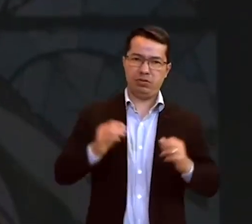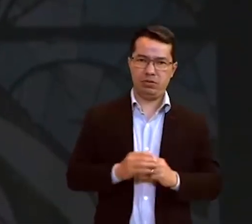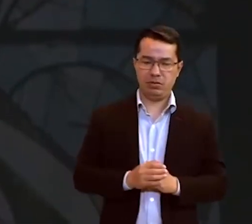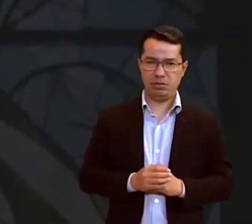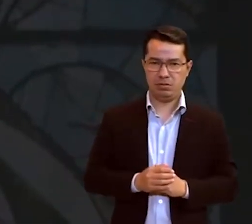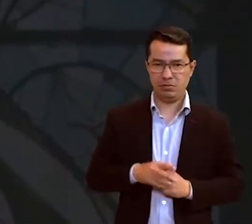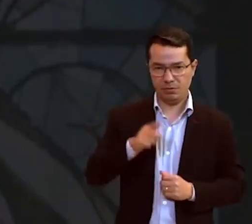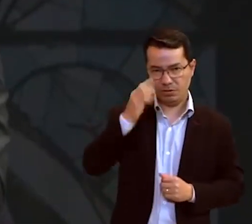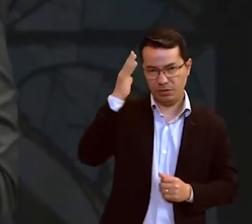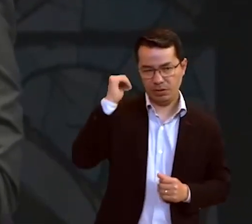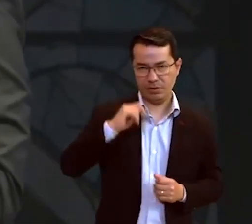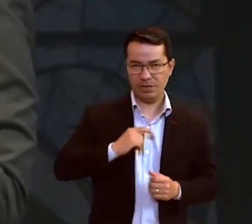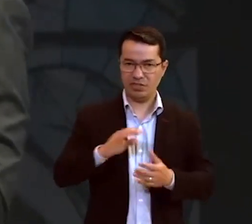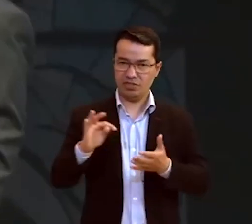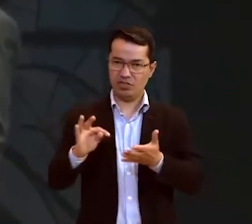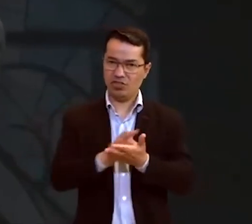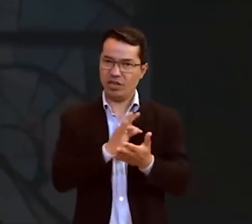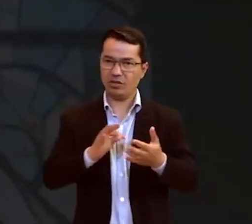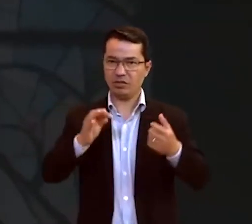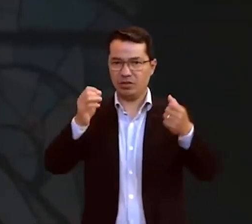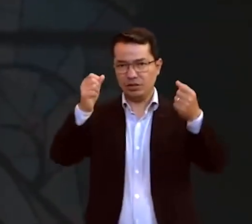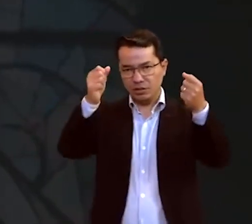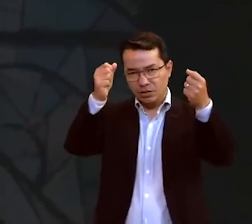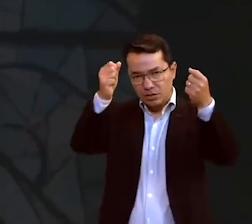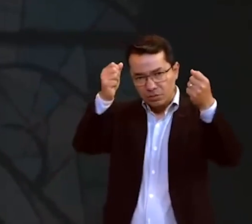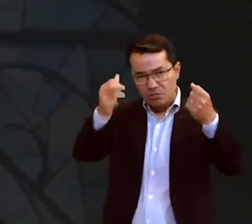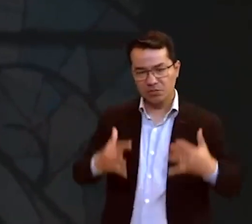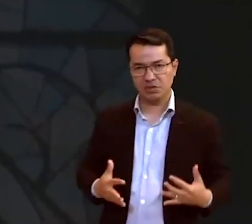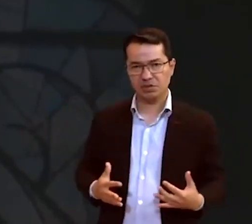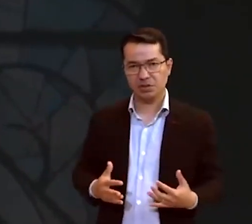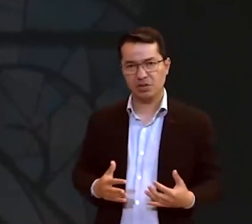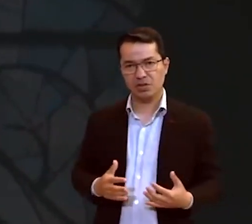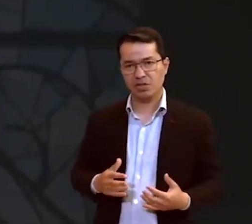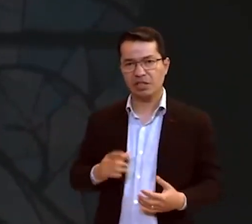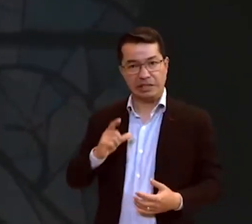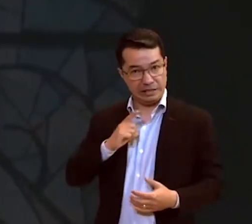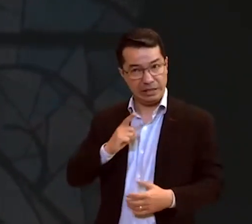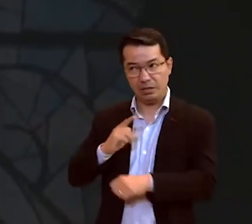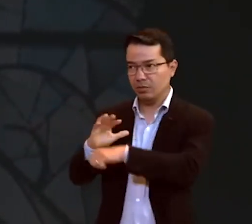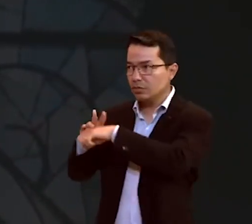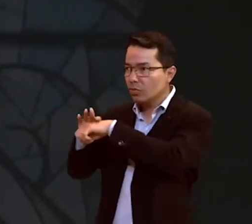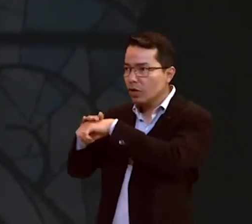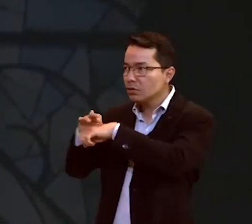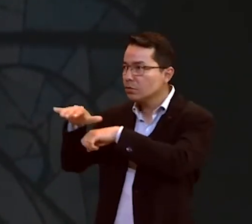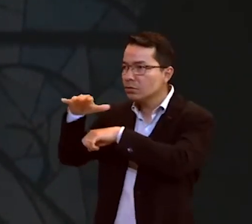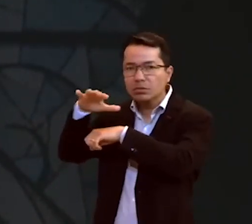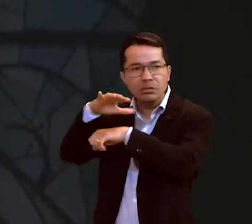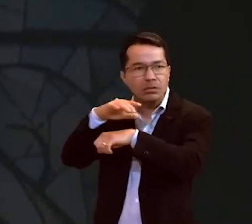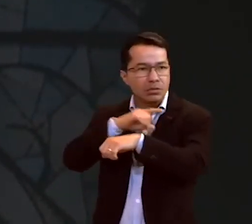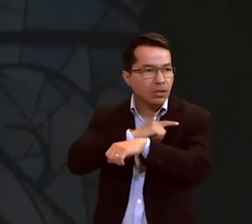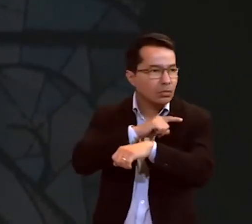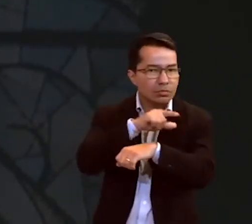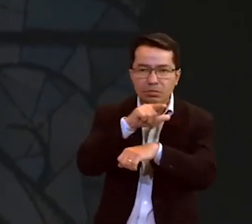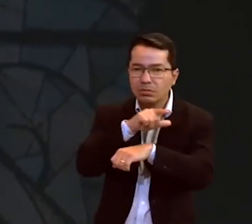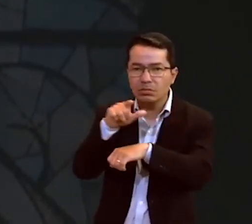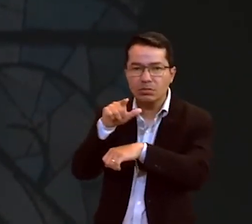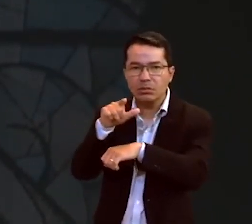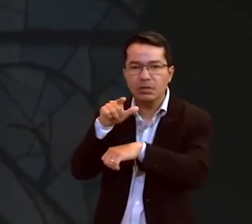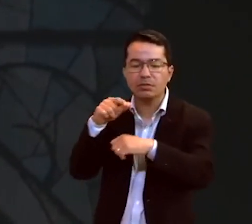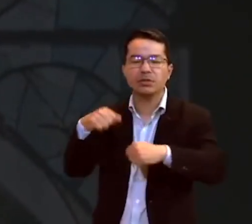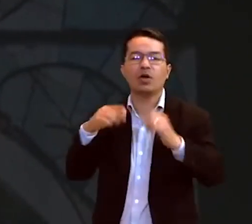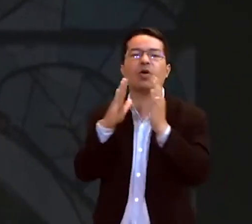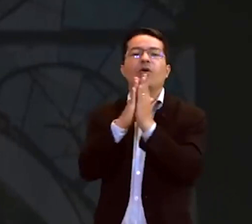pessoas enfermas aí. E vocês então orem para que haja cura no meio. E queridos, Deus confiou